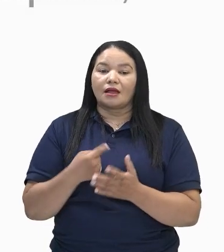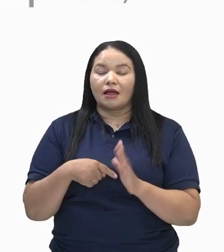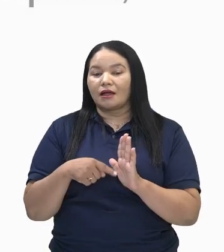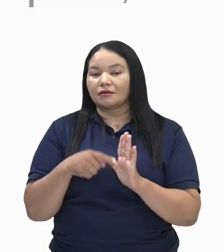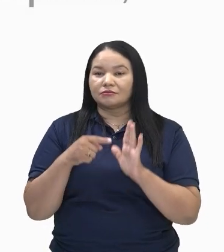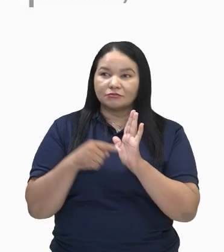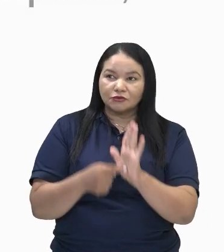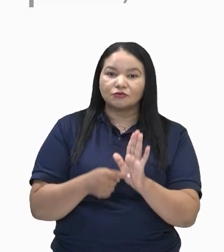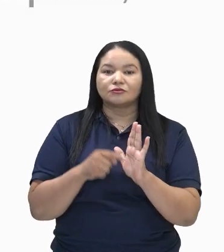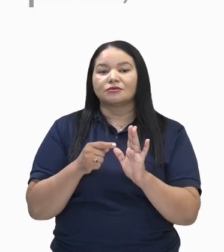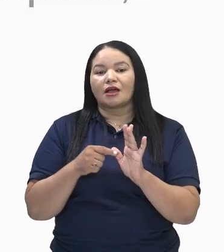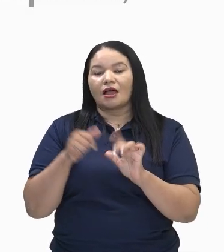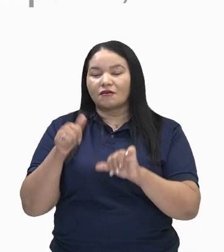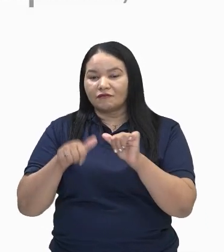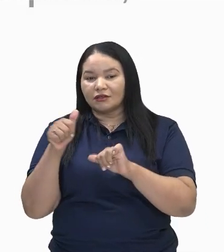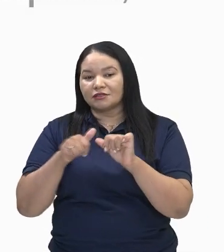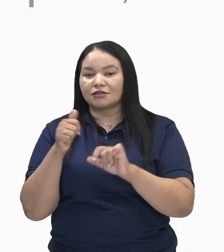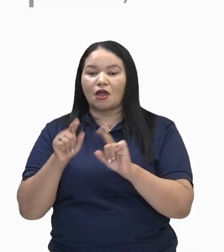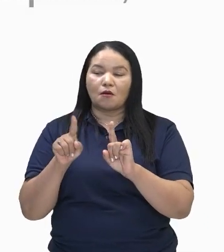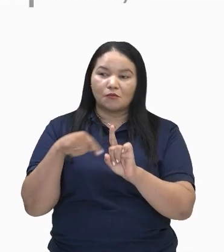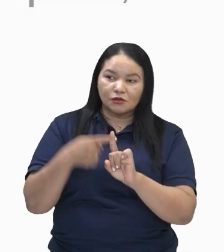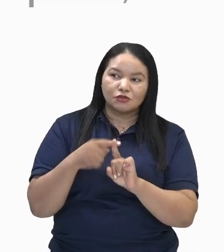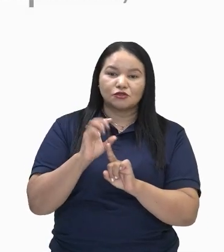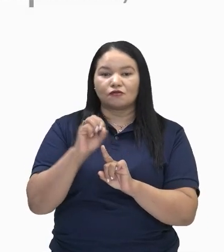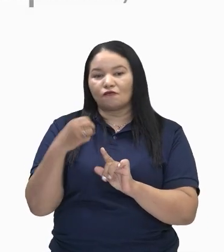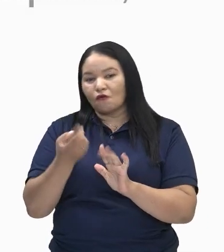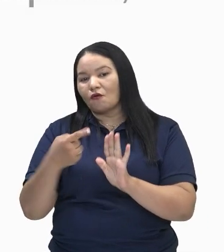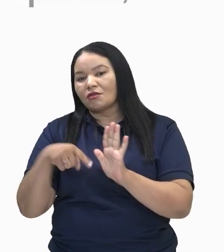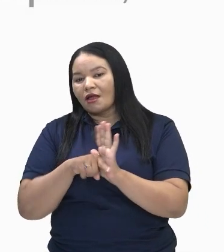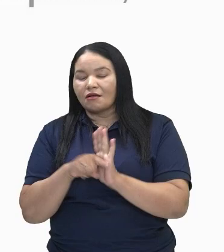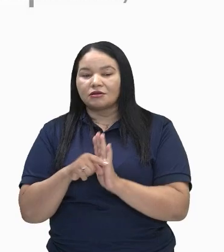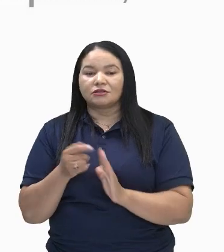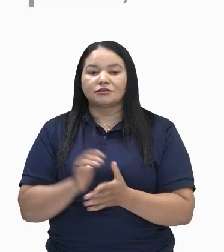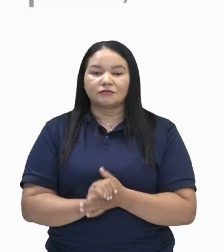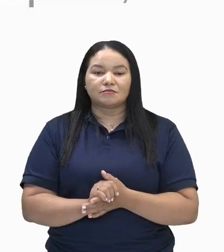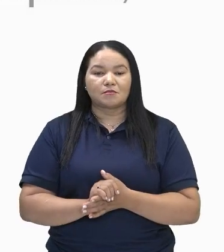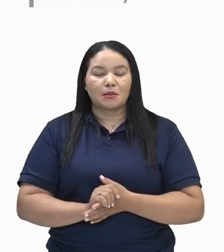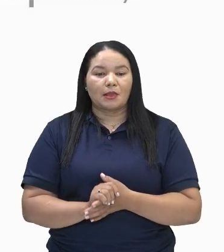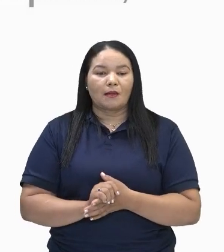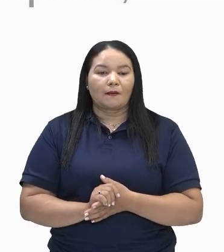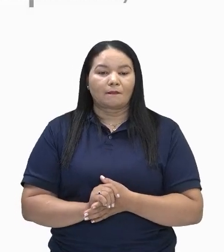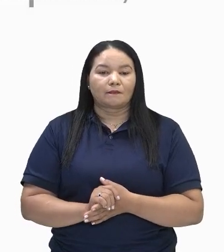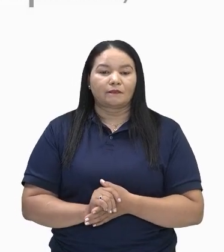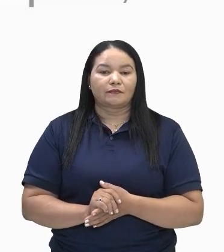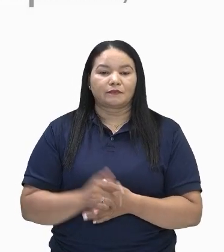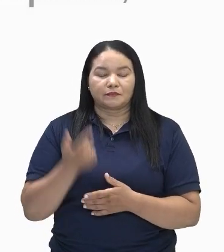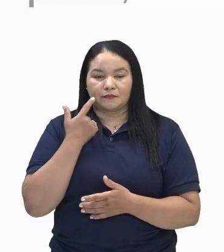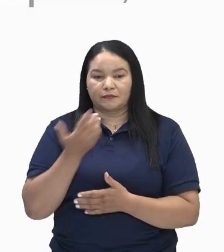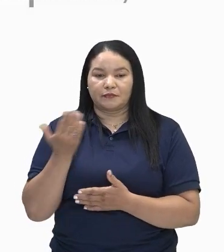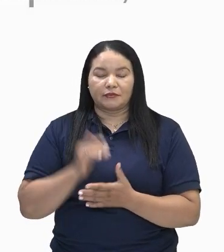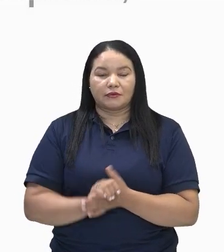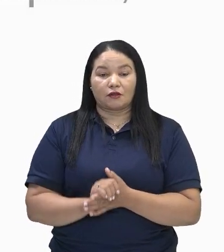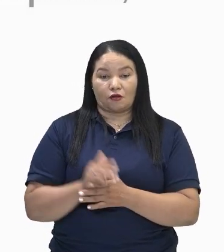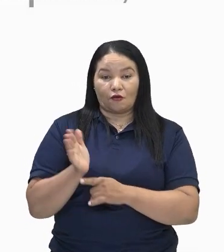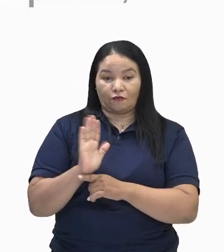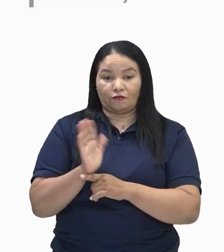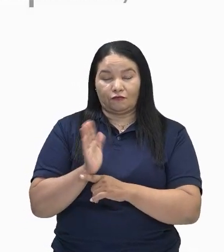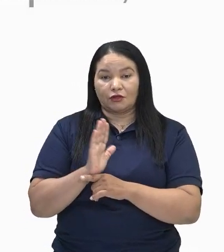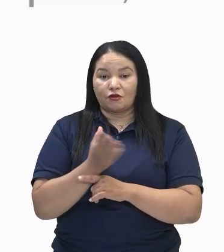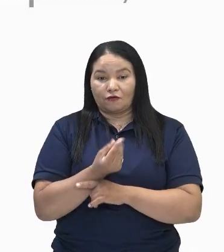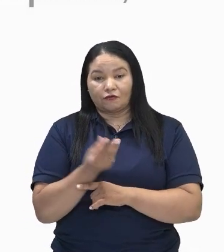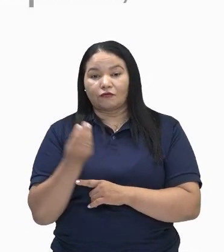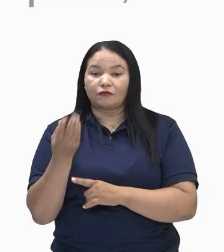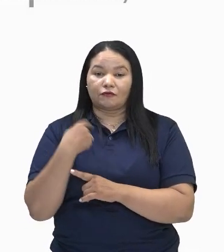avaliar positivamente ou negativamente, assim por diante, ok? Olhem só. O vídeo A Odisseia de uma